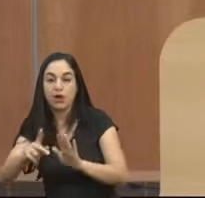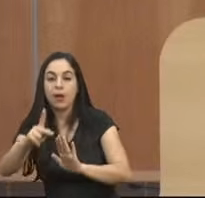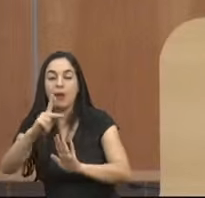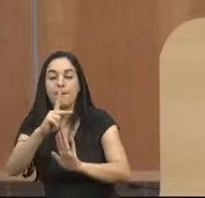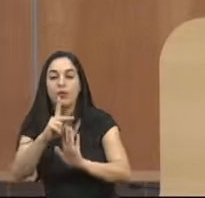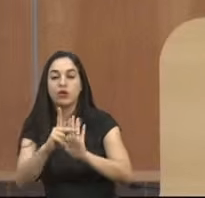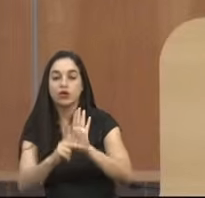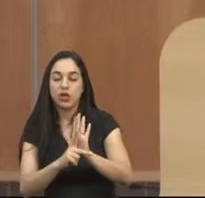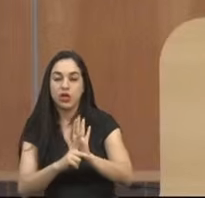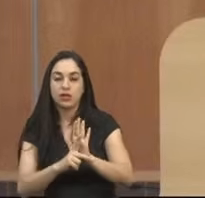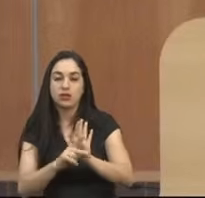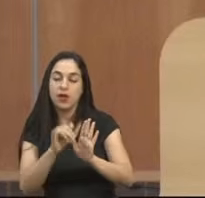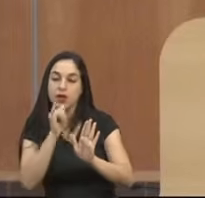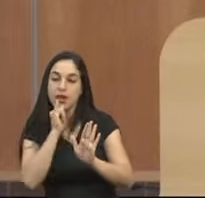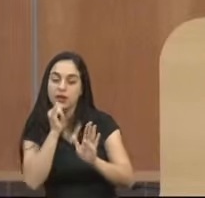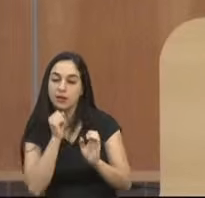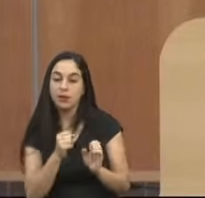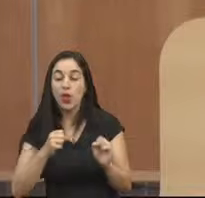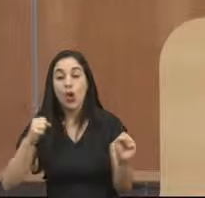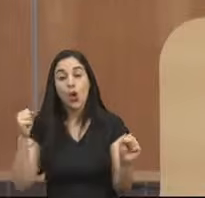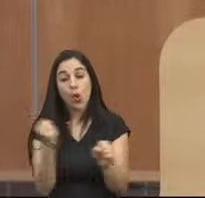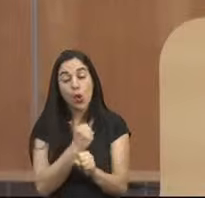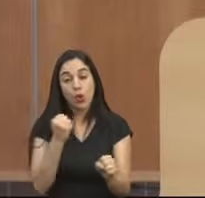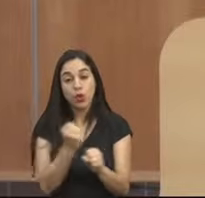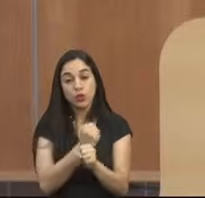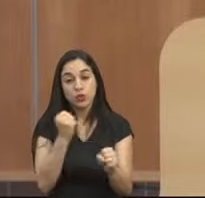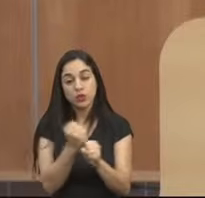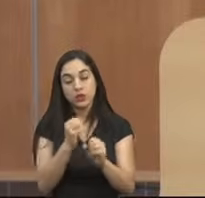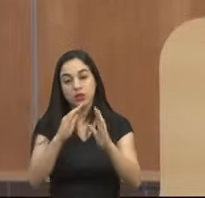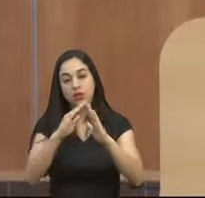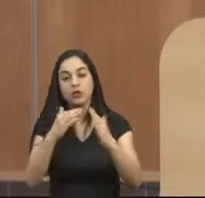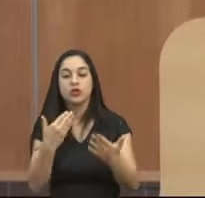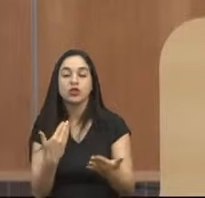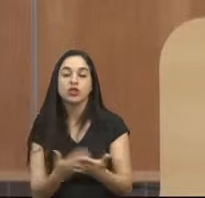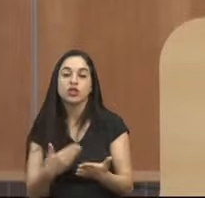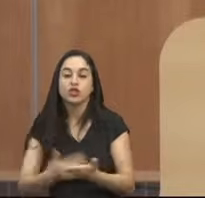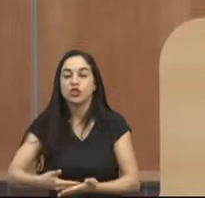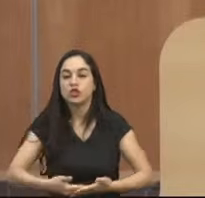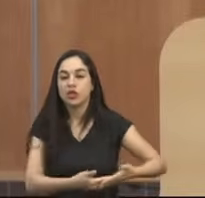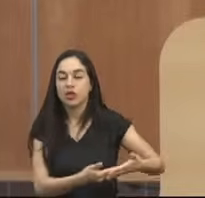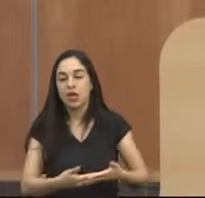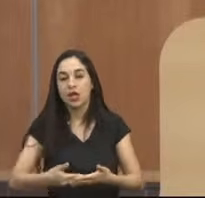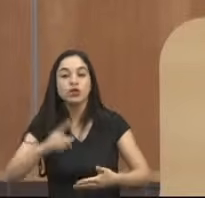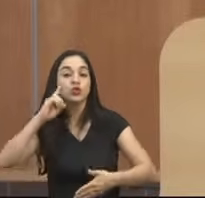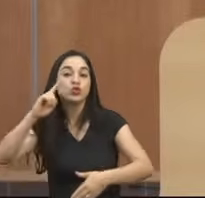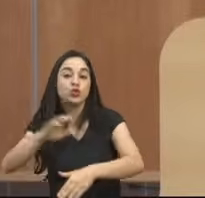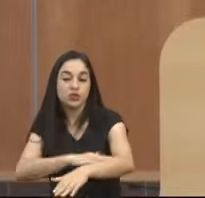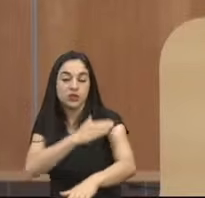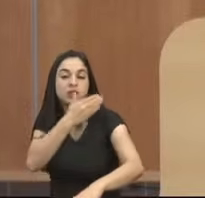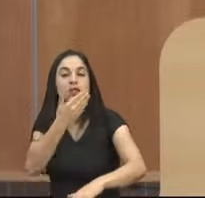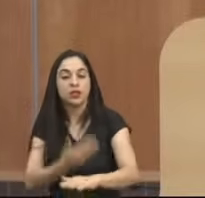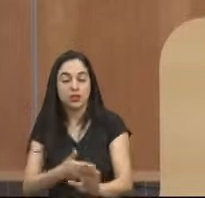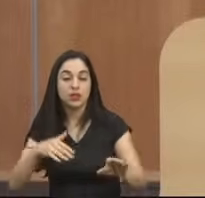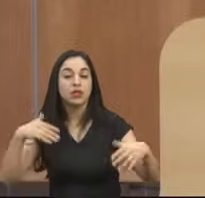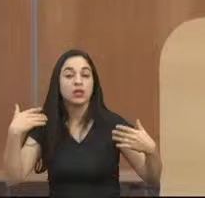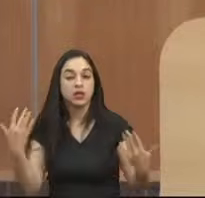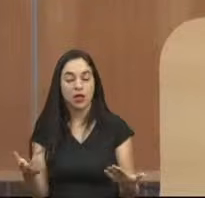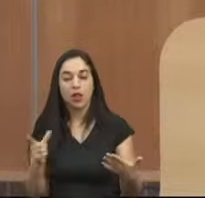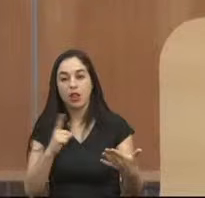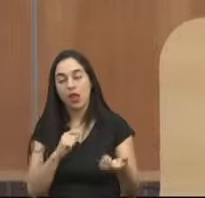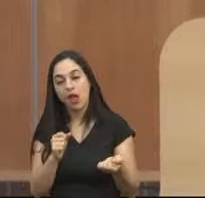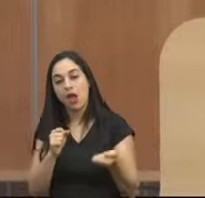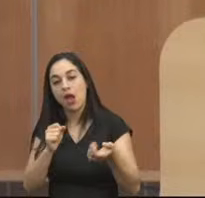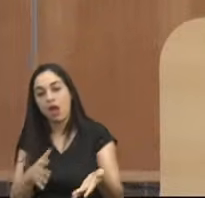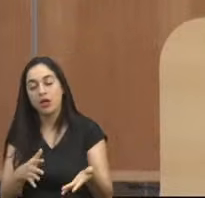que seria, por exemplo, construção de creches de tempo integral. E dentro desses projetos a gente tem as ações, que